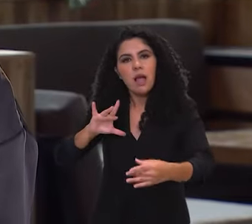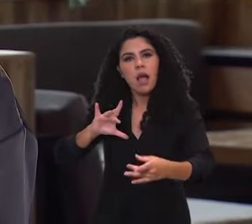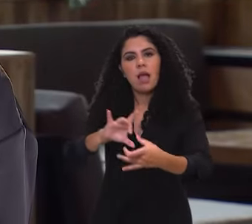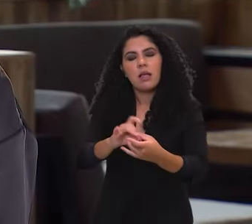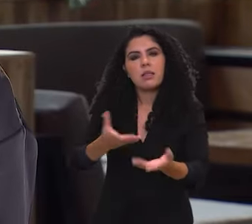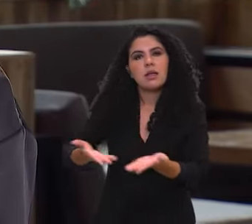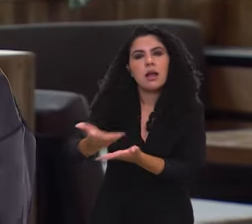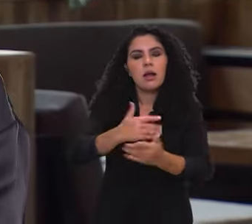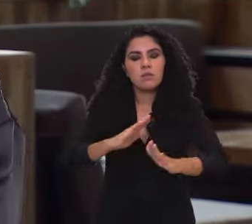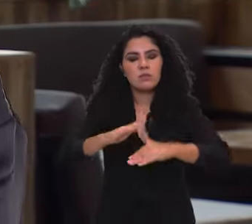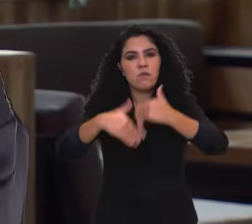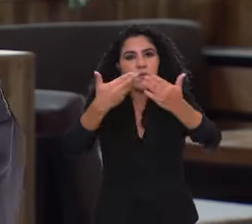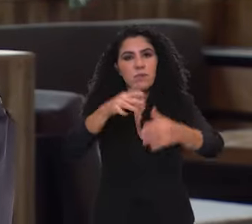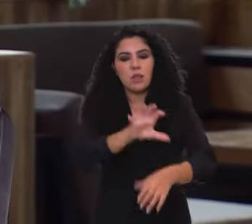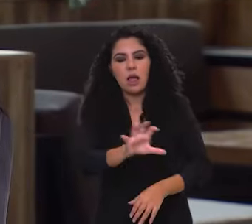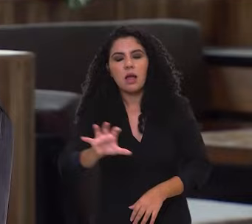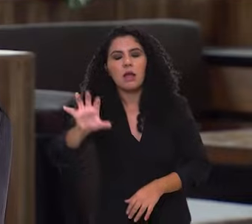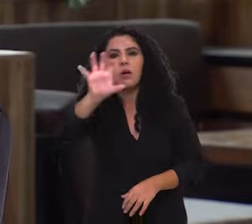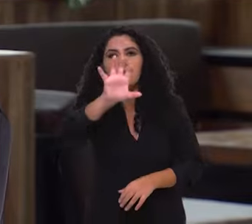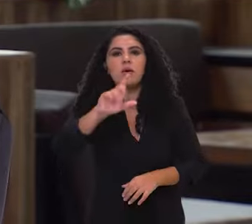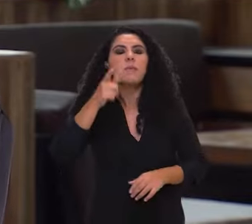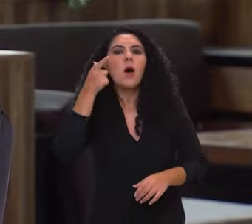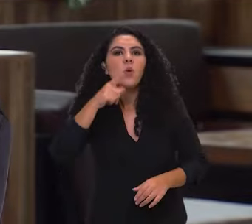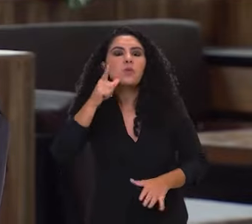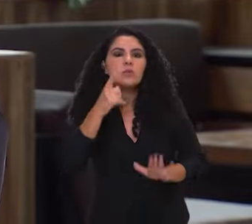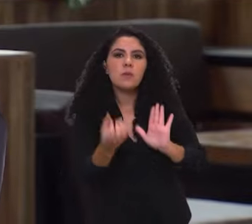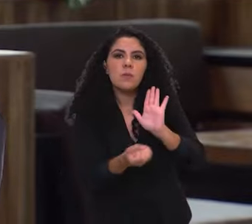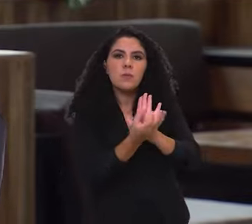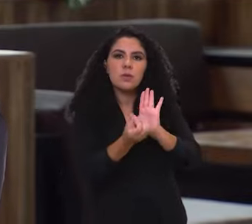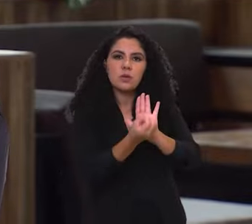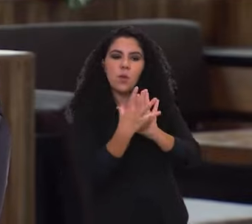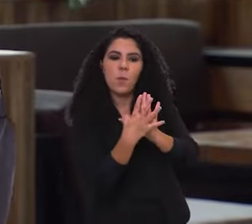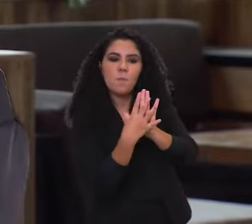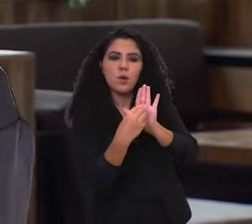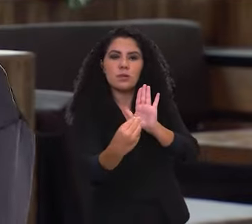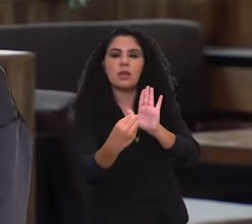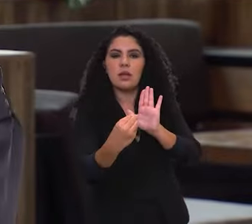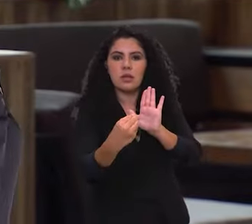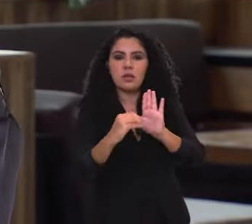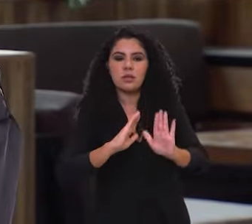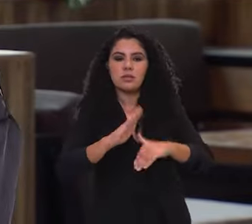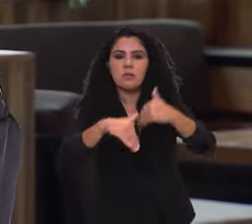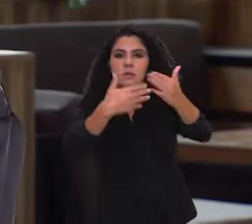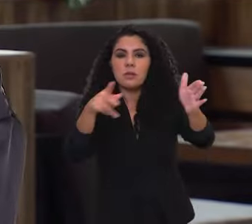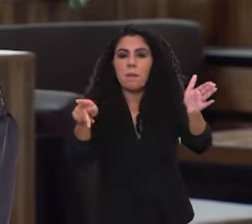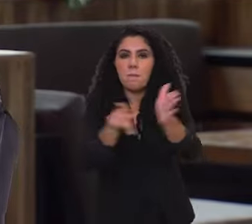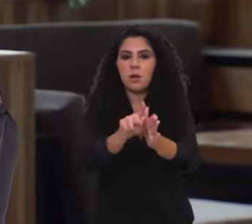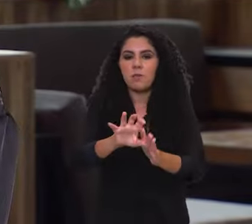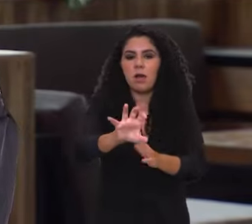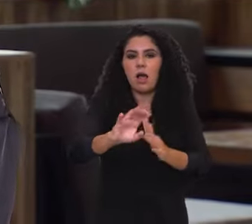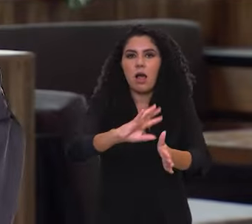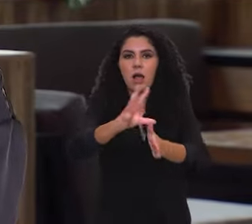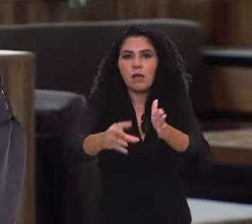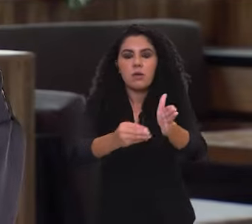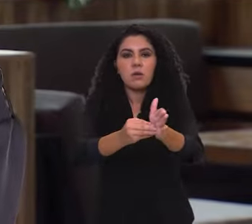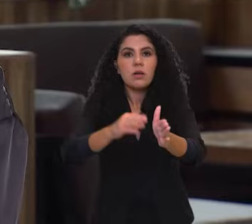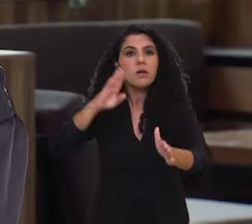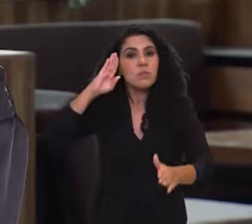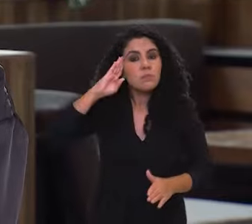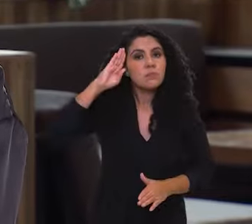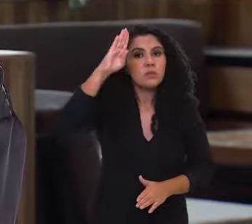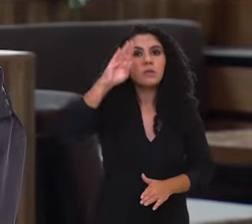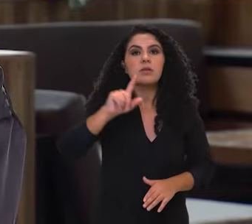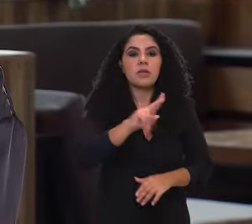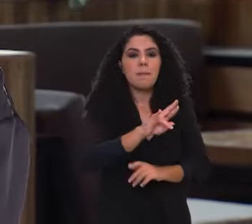Regional numa transição do modelo de desenvolvimento da região amazônica, pautado na bioeconomia